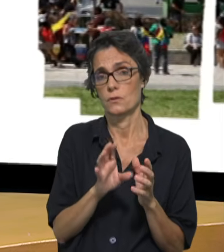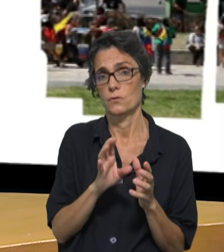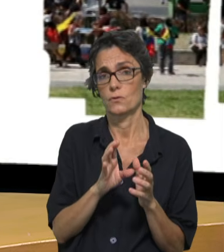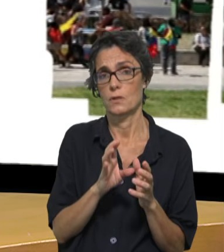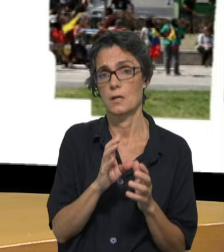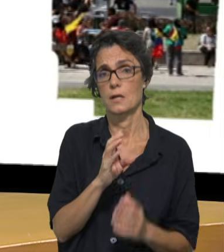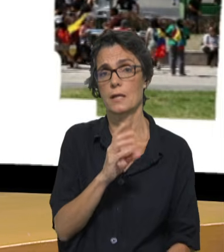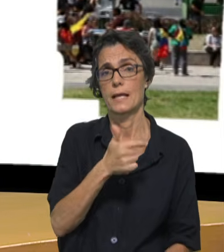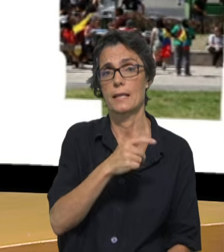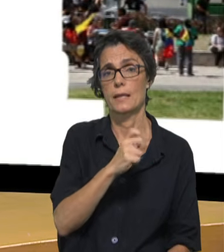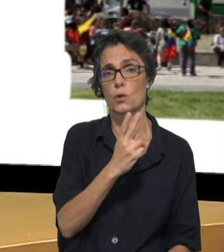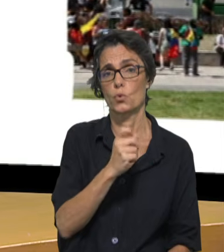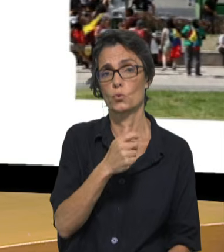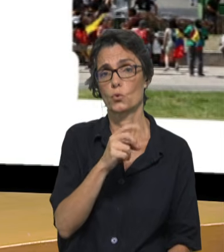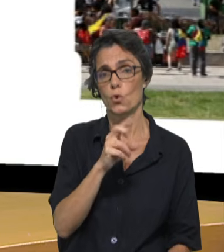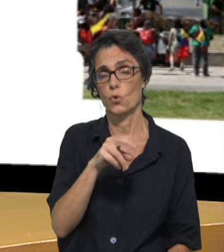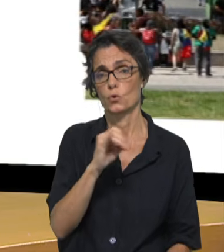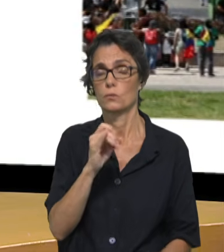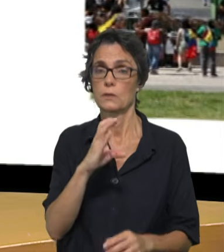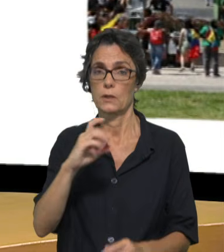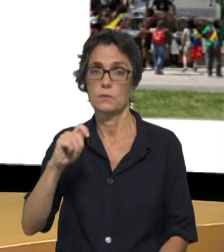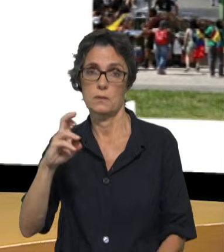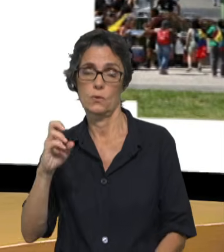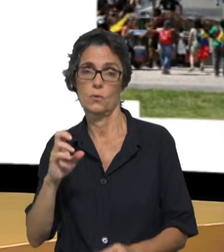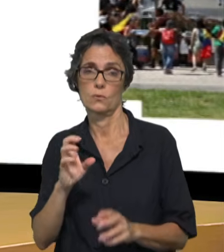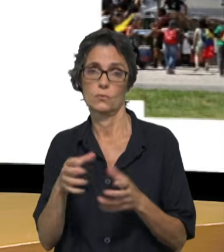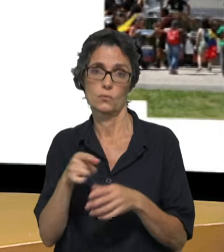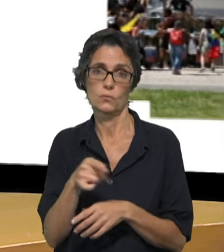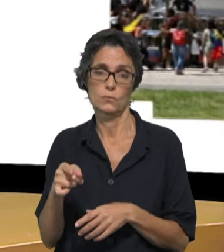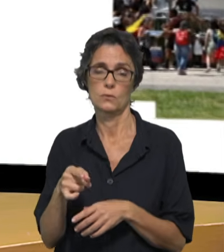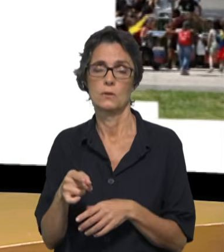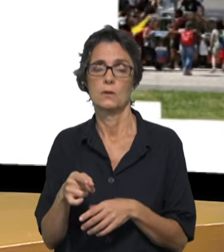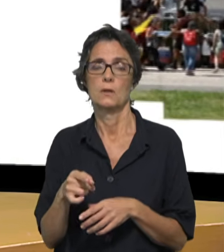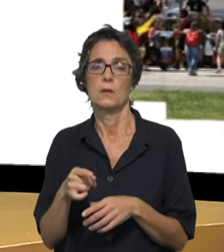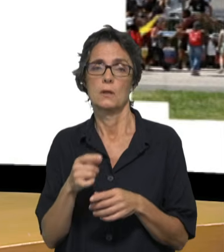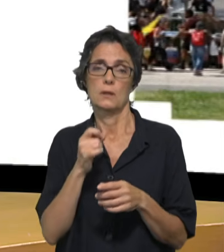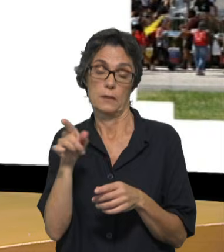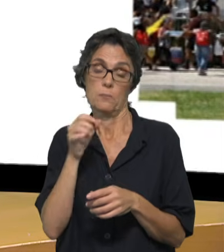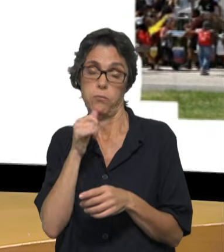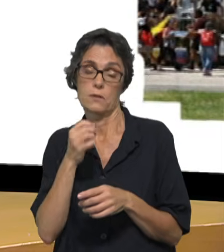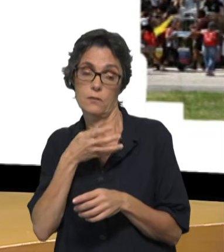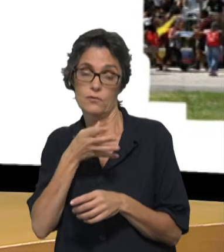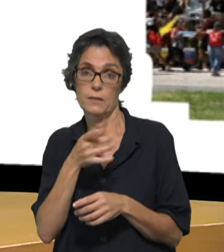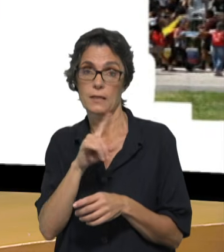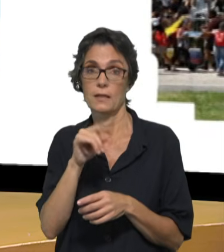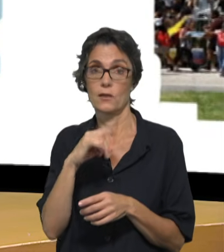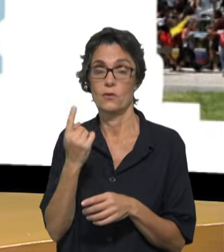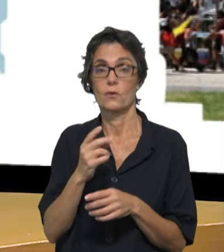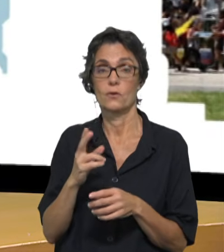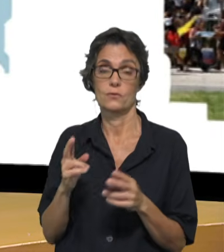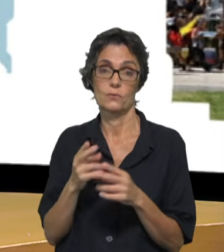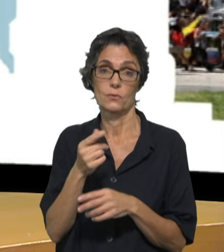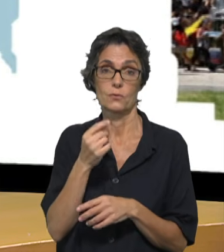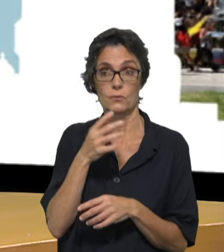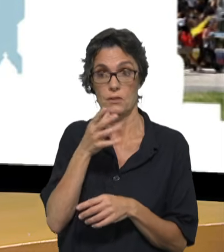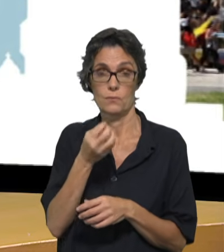Grupo Pestana e que é a pessoa mais adequada para explicar isso, e explicou muito bem nas nossas jornadas que